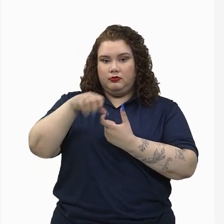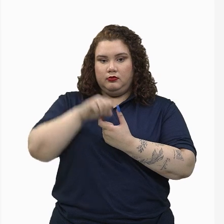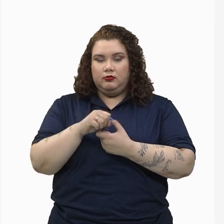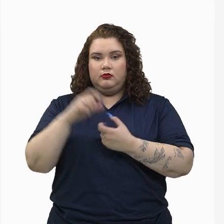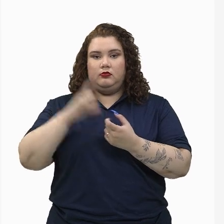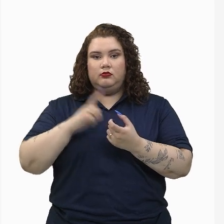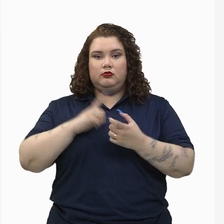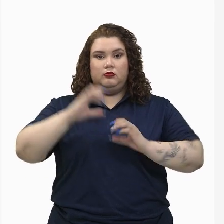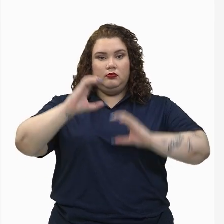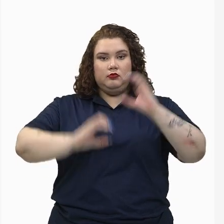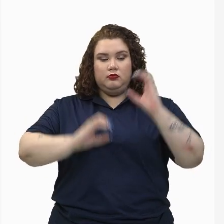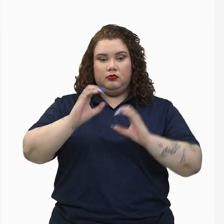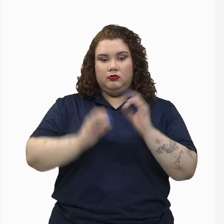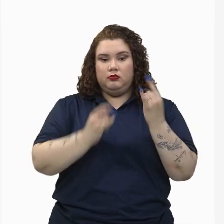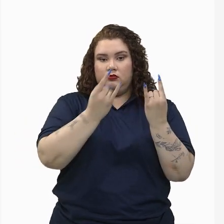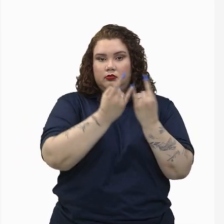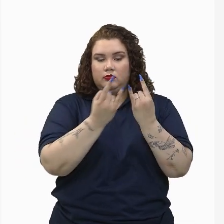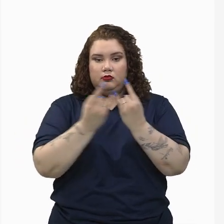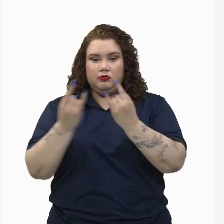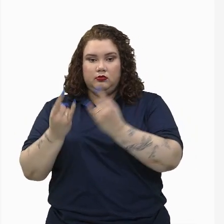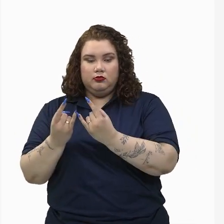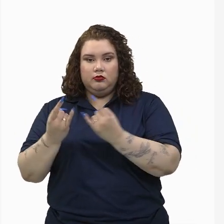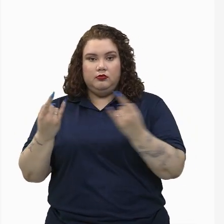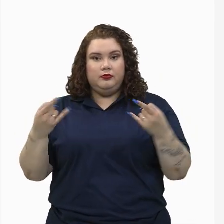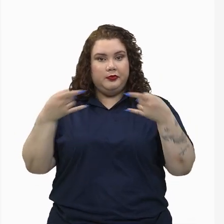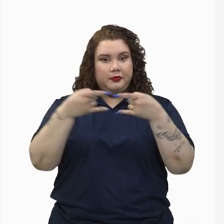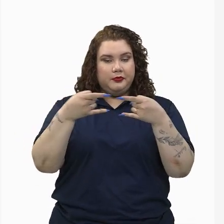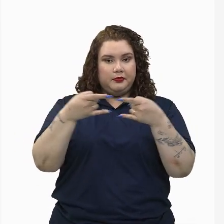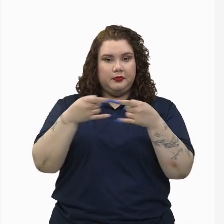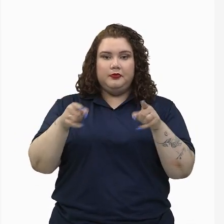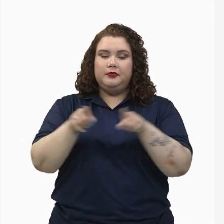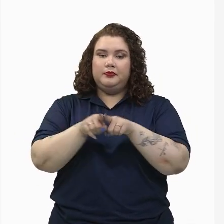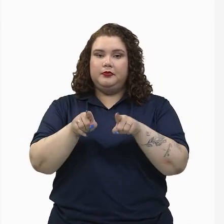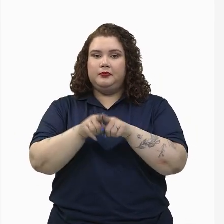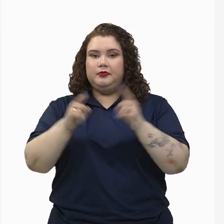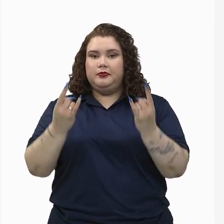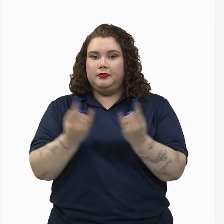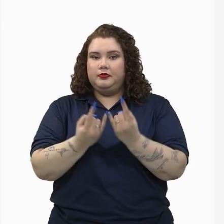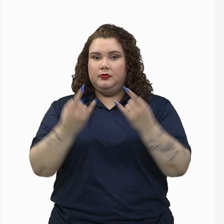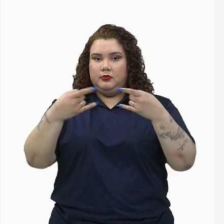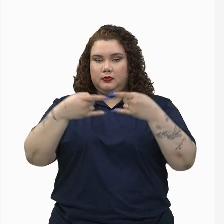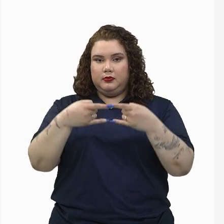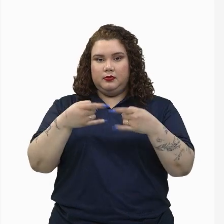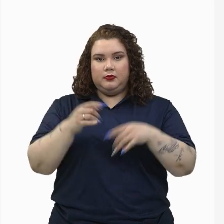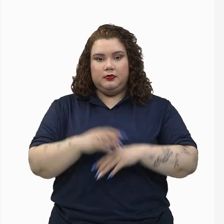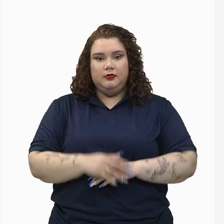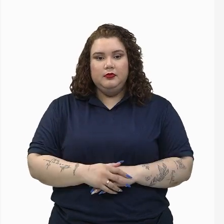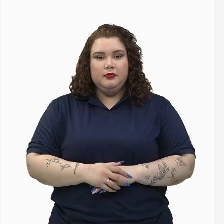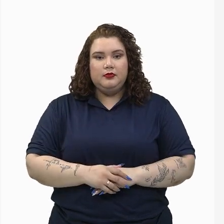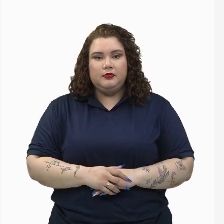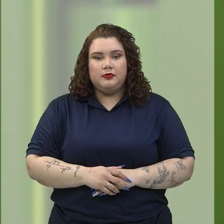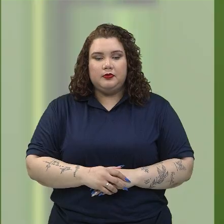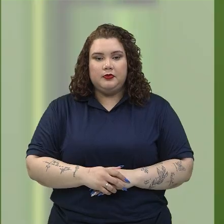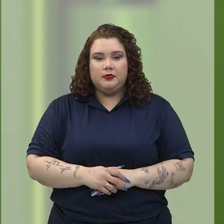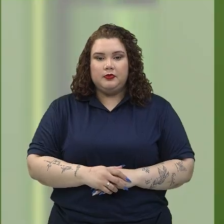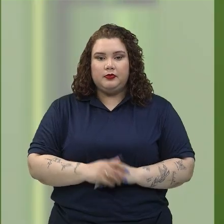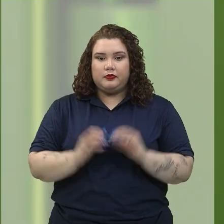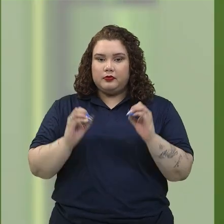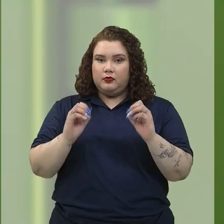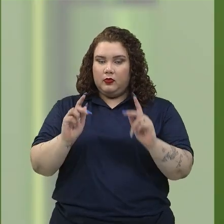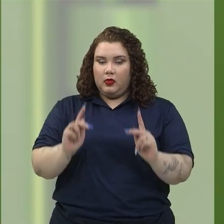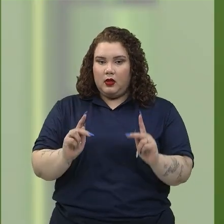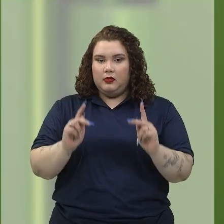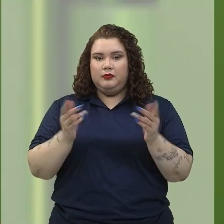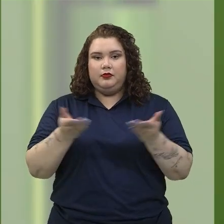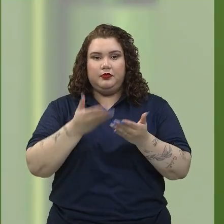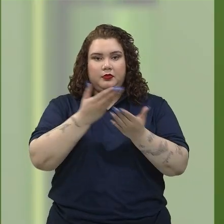elétricos, circuitos em série, circuitos em paralelo e circuitos mistos. É isso então, pessoal, que